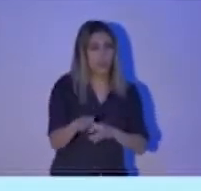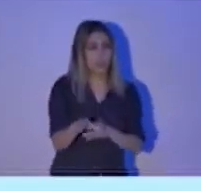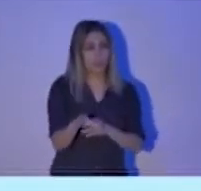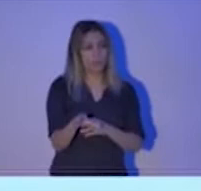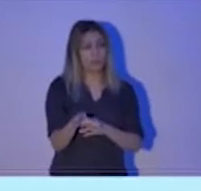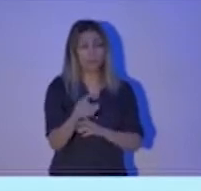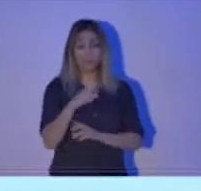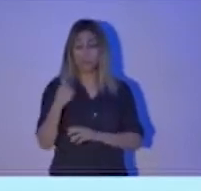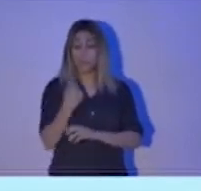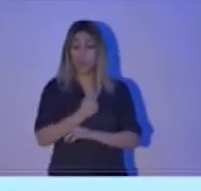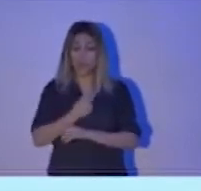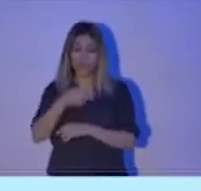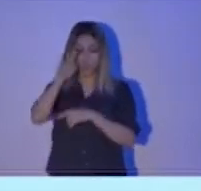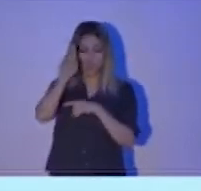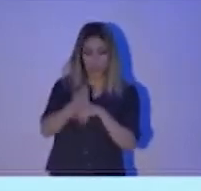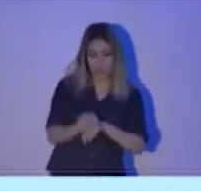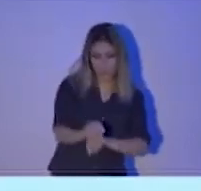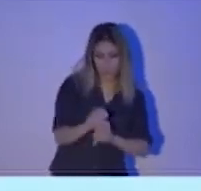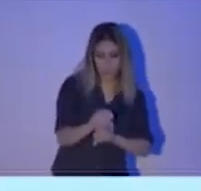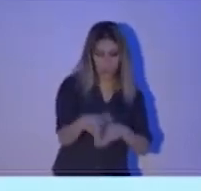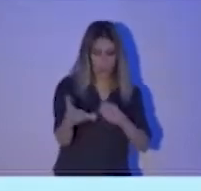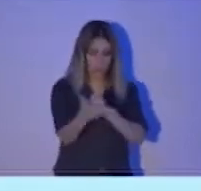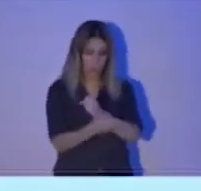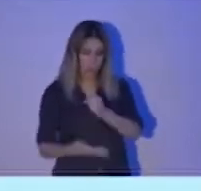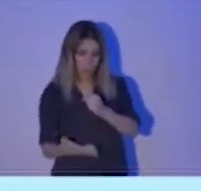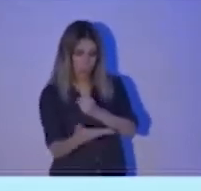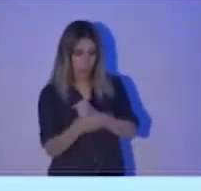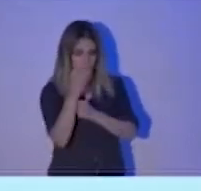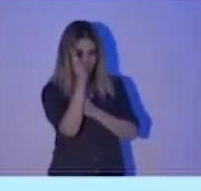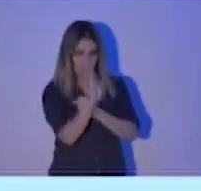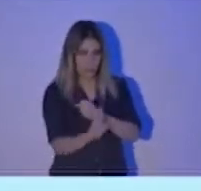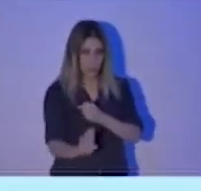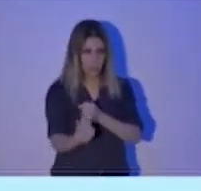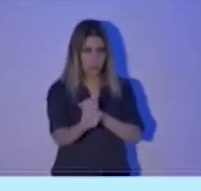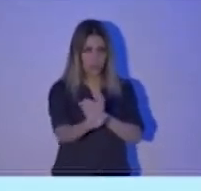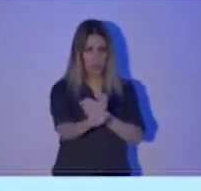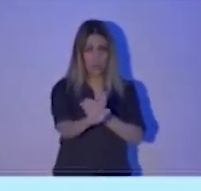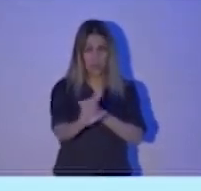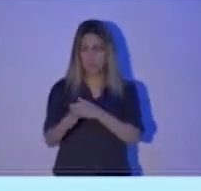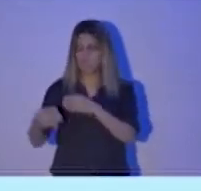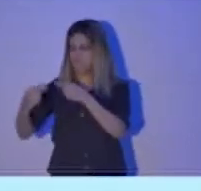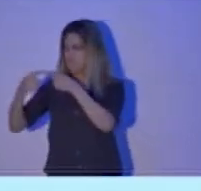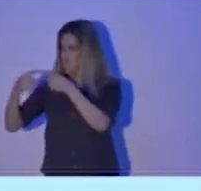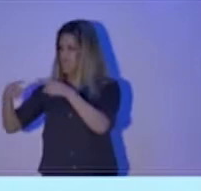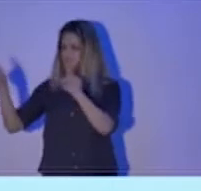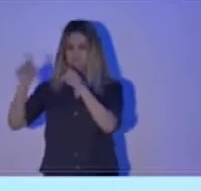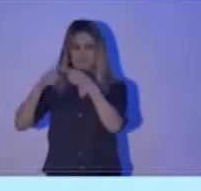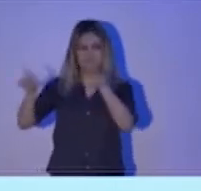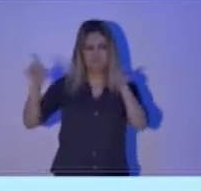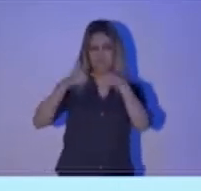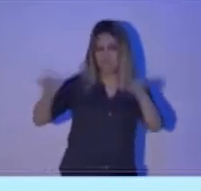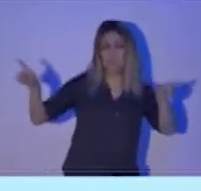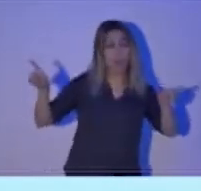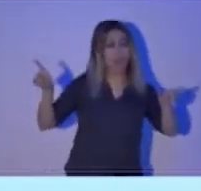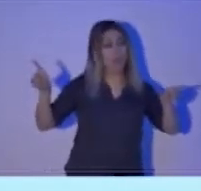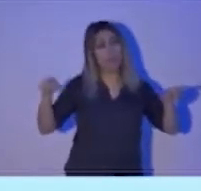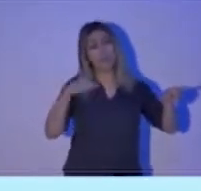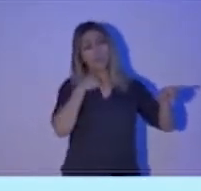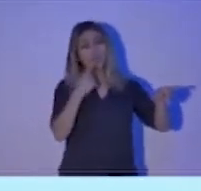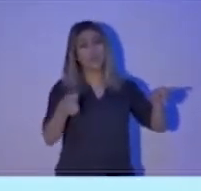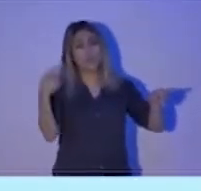básica brasileira de forma dividida. Nós temos é que buscar o consenso em todos esses